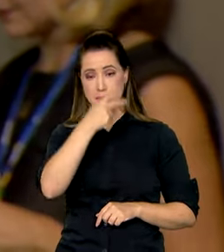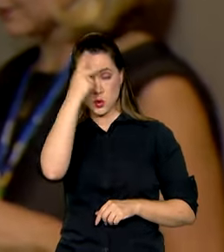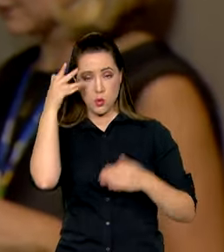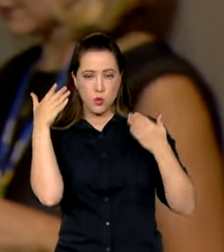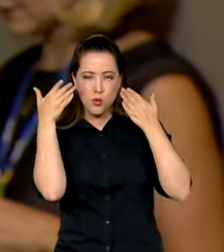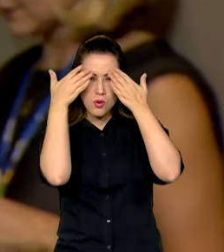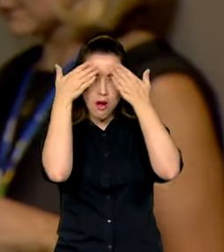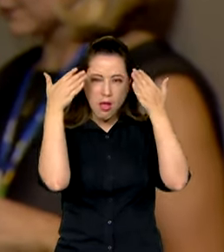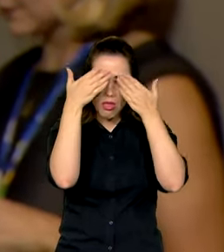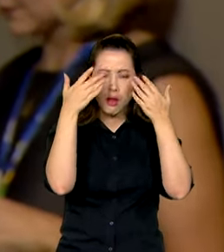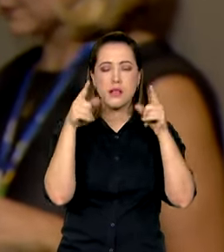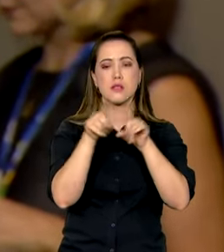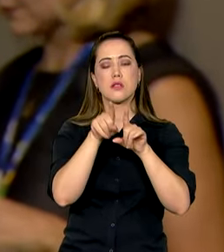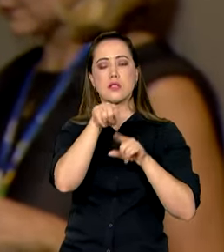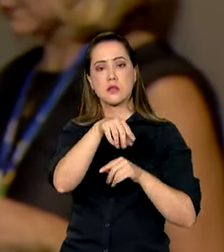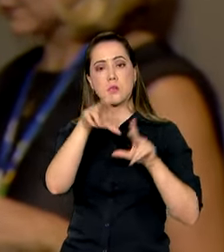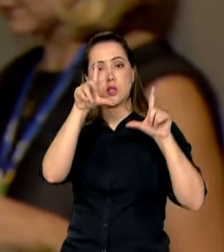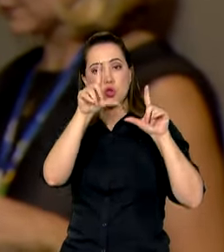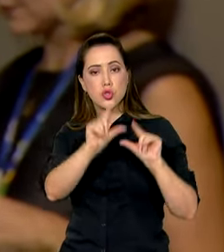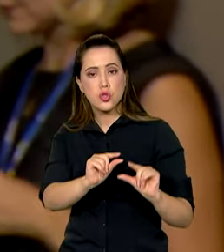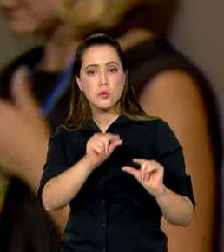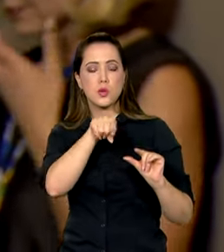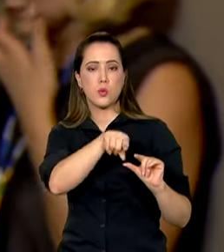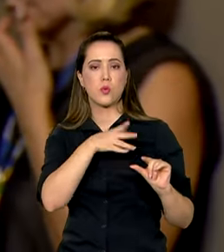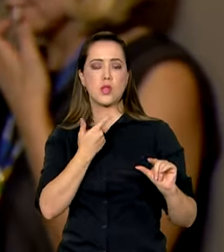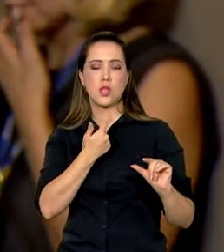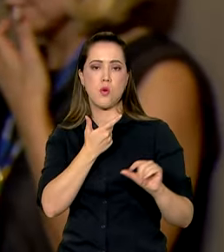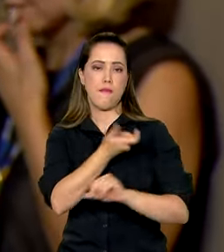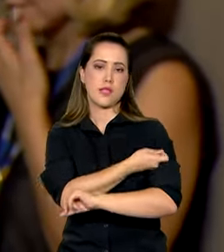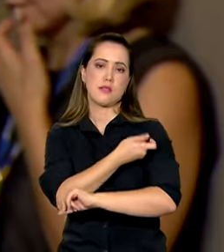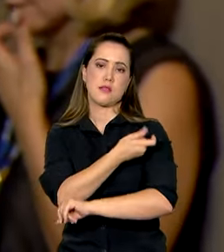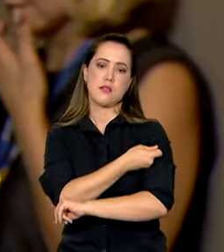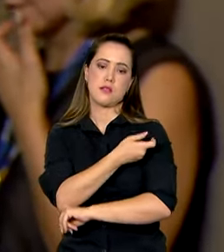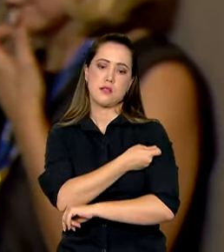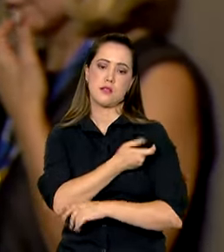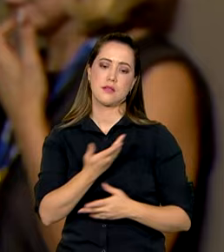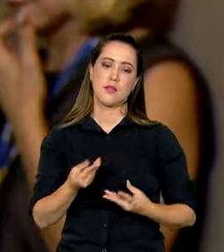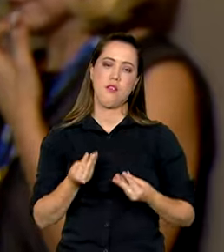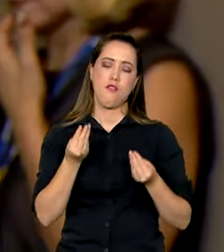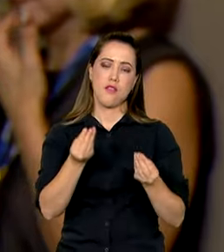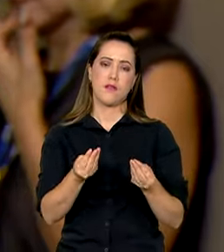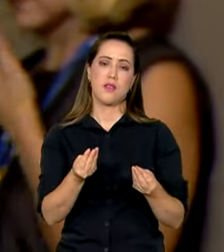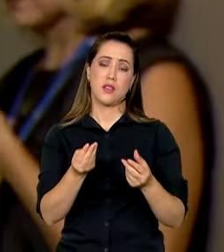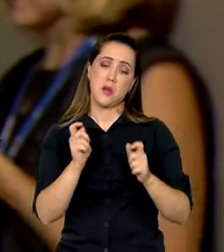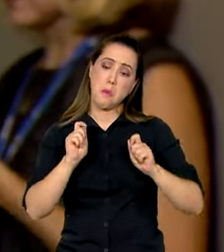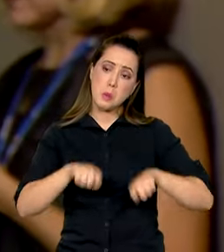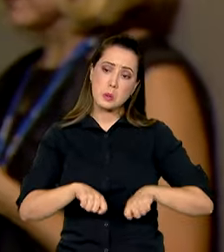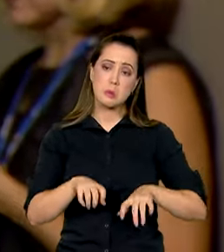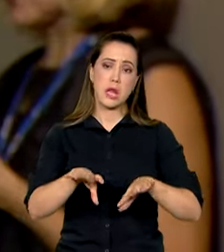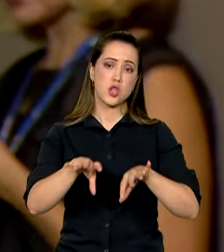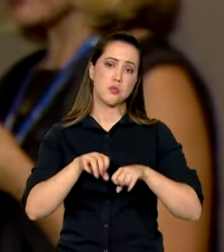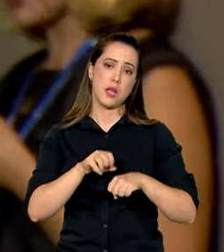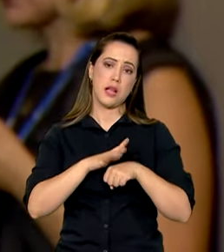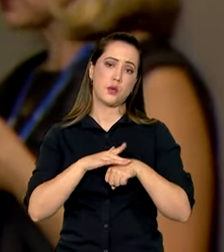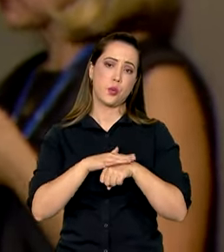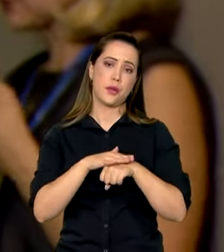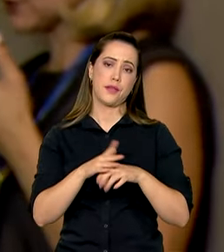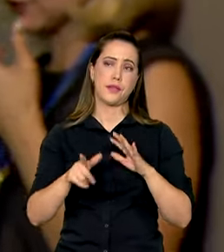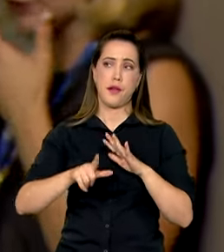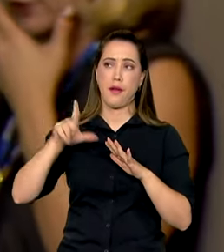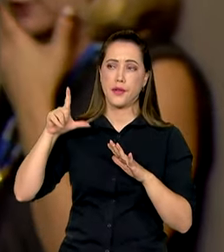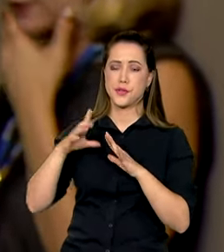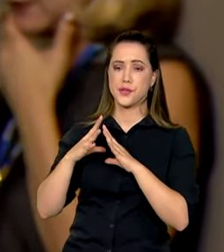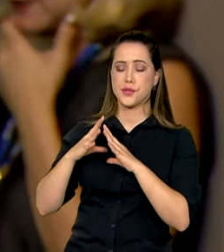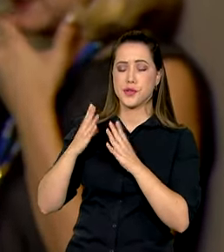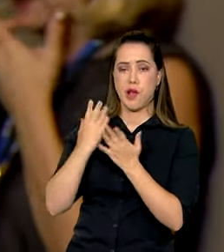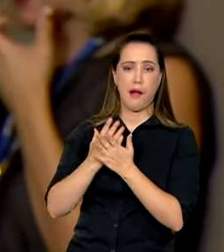reduziu a cobertura vacinal, como aqui eu acabo de dizer, deixando as crianças expostas a doenças que estava erradicada, como acabei de dizer.